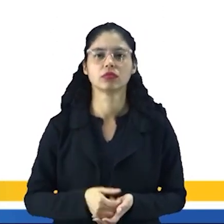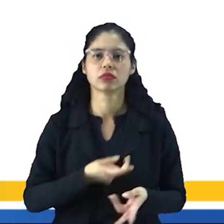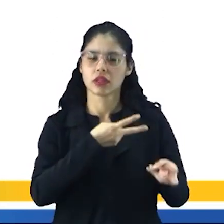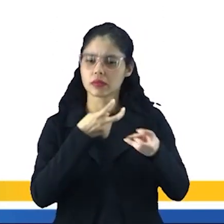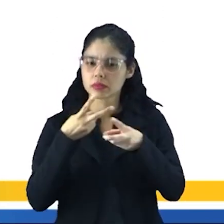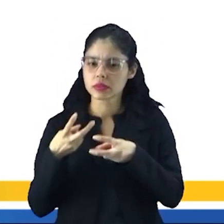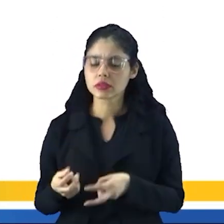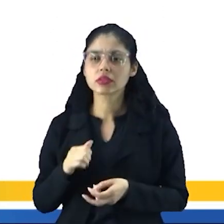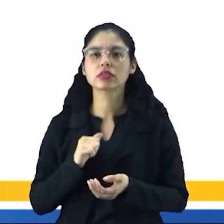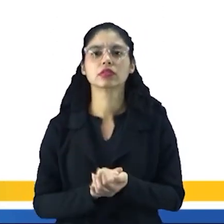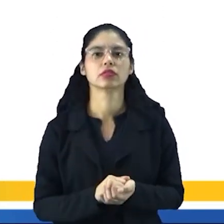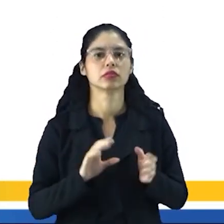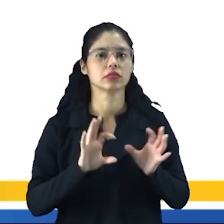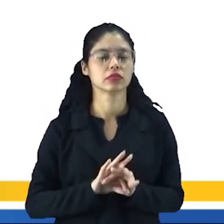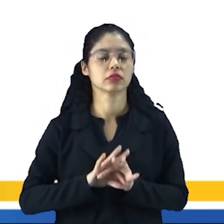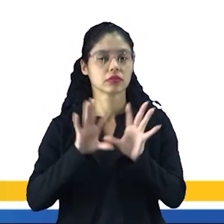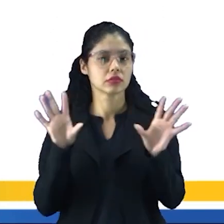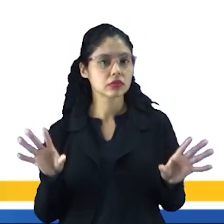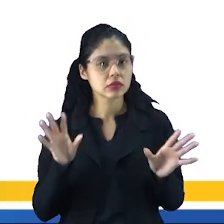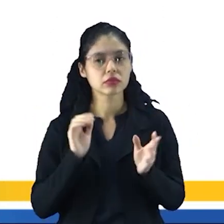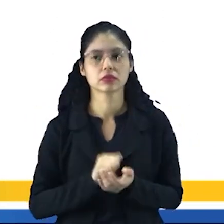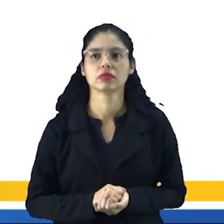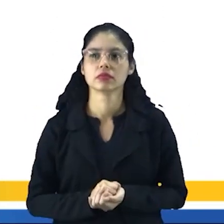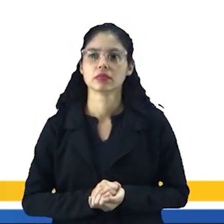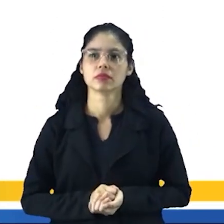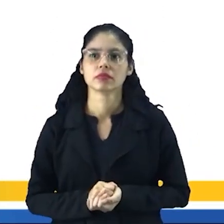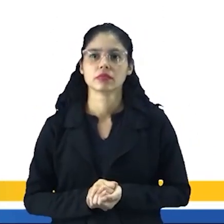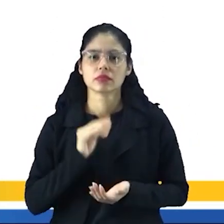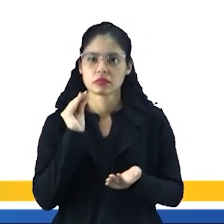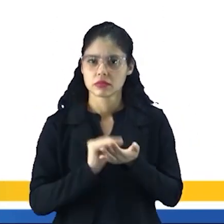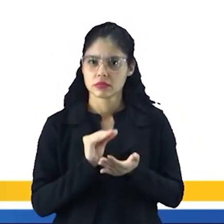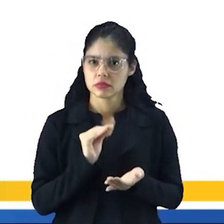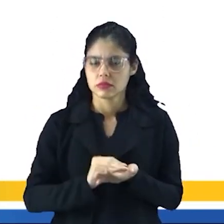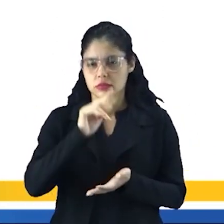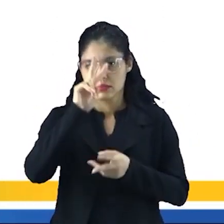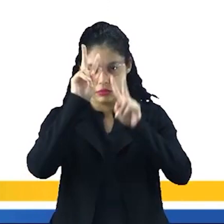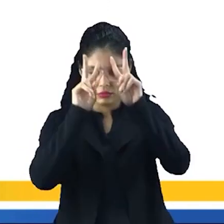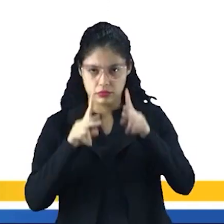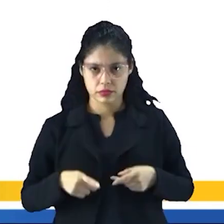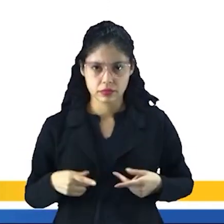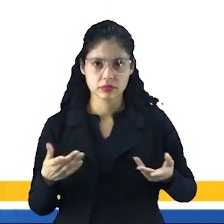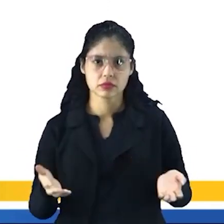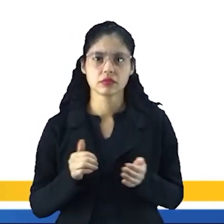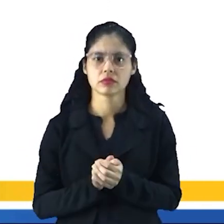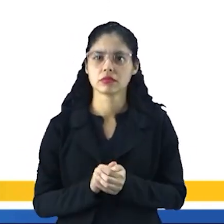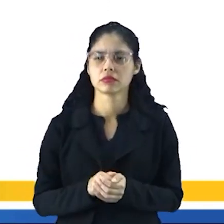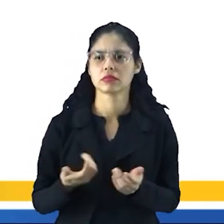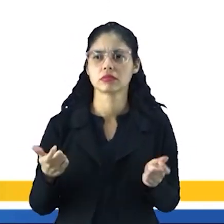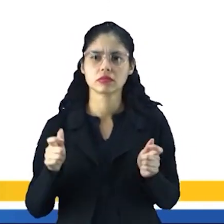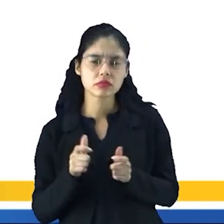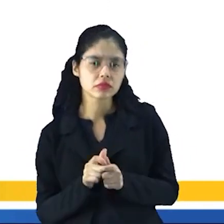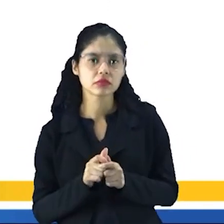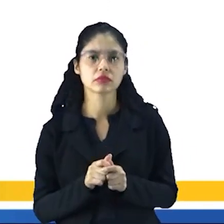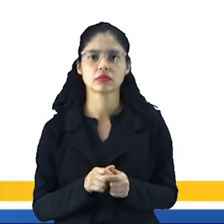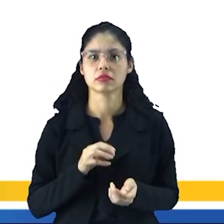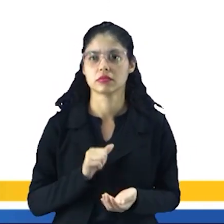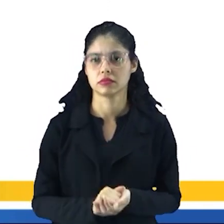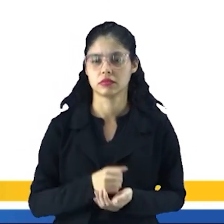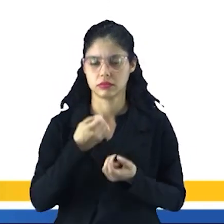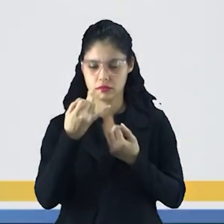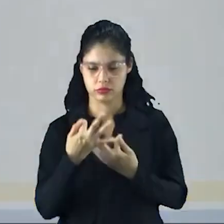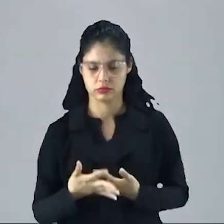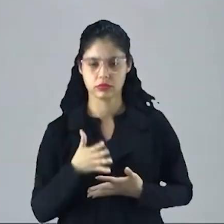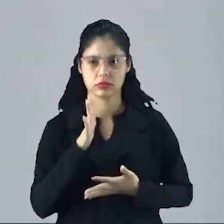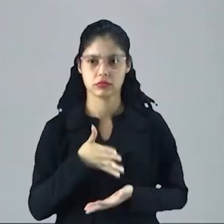a perspectiva que foi abandonada? É a inquietação do ser humano? Ou é a simplificação das formas? Comentamos